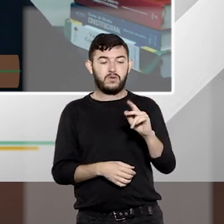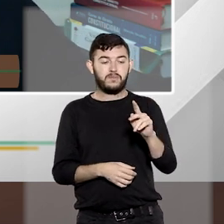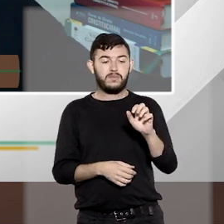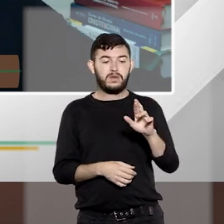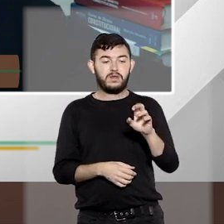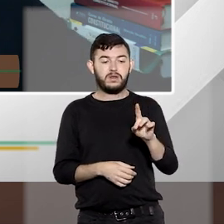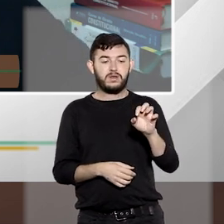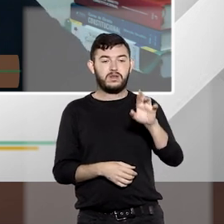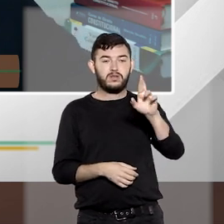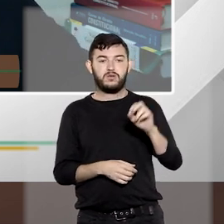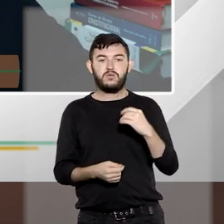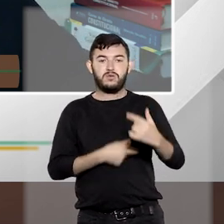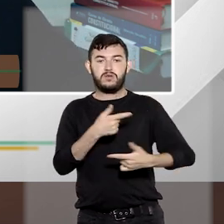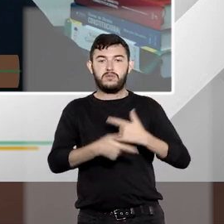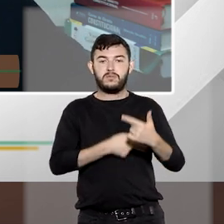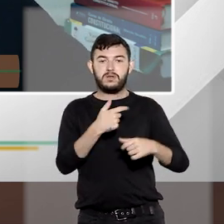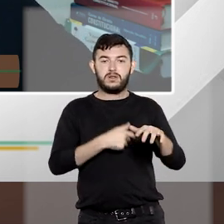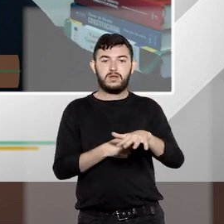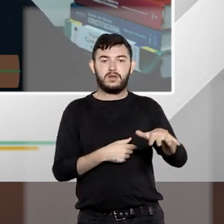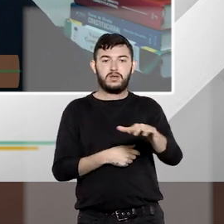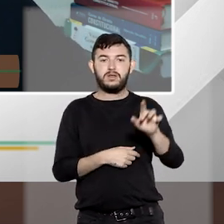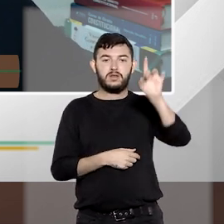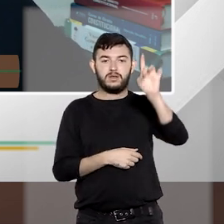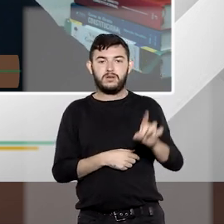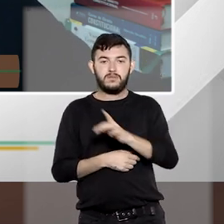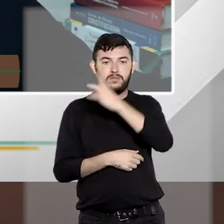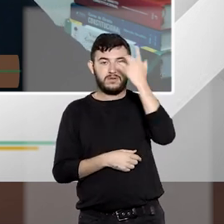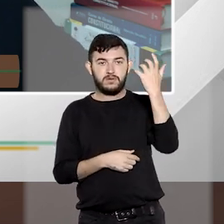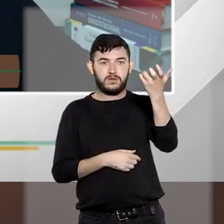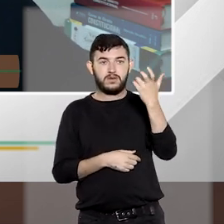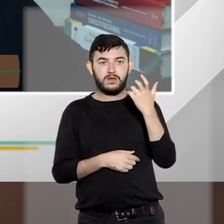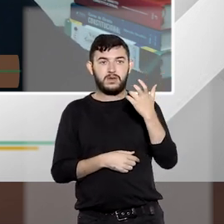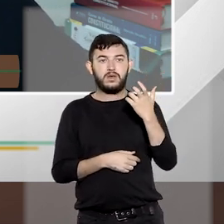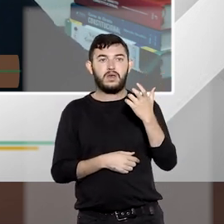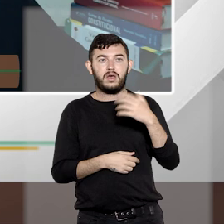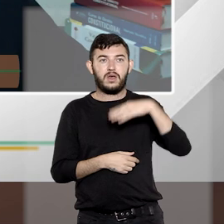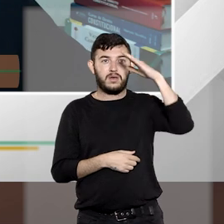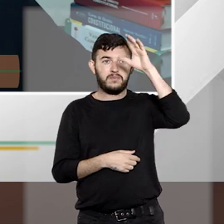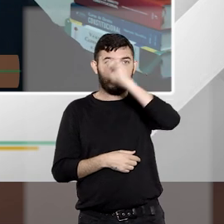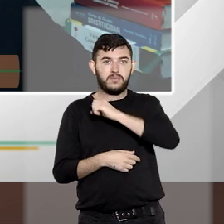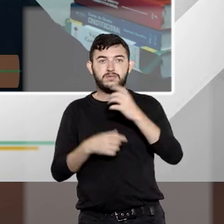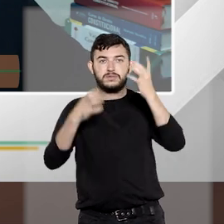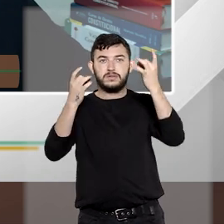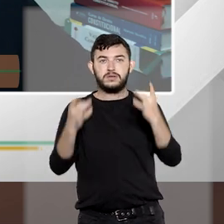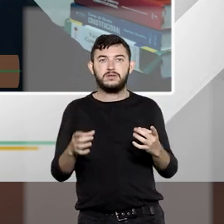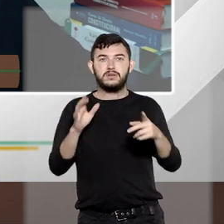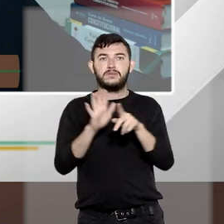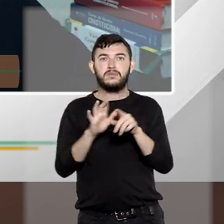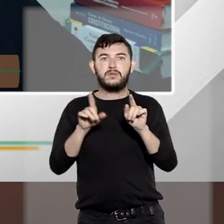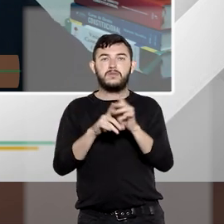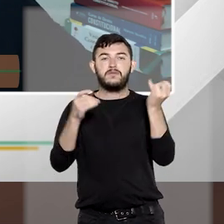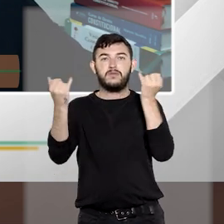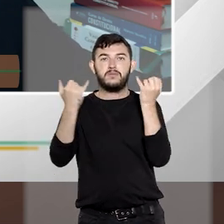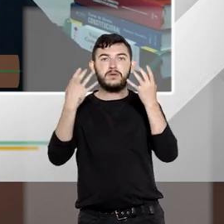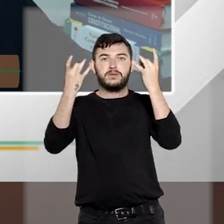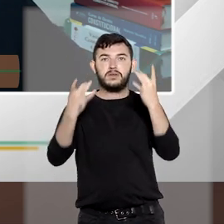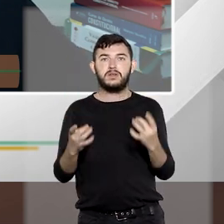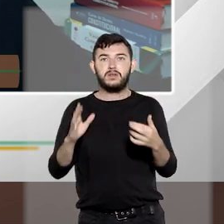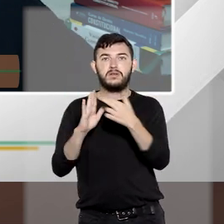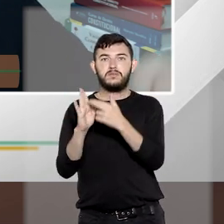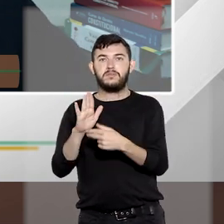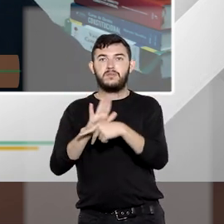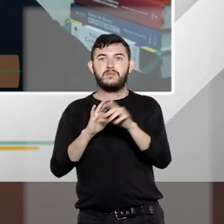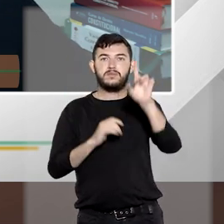do direito, para o estudante de direito, aquele que quer aprender, que quer se aprofundar no conhecimento a respeito das normas de direito das pessoas